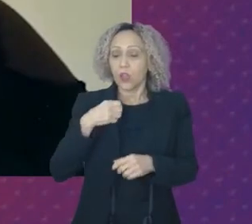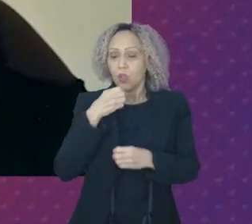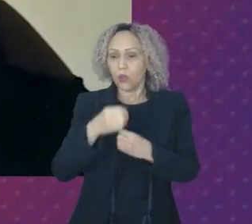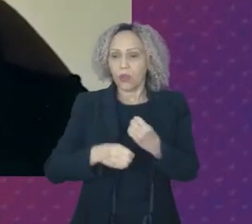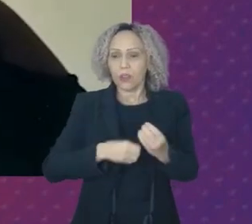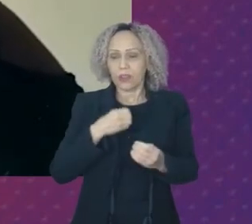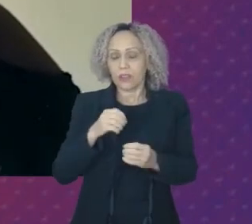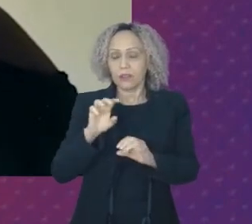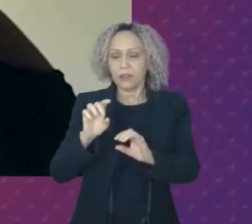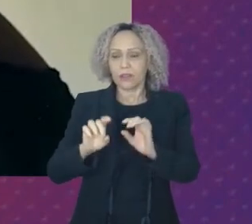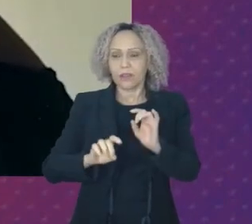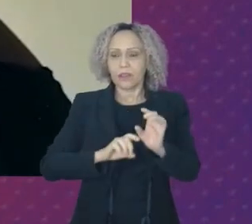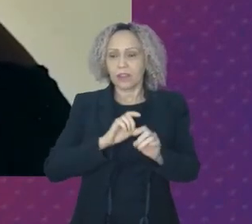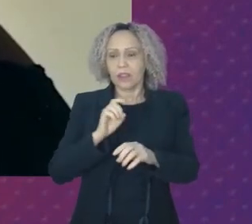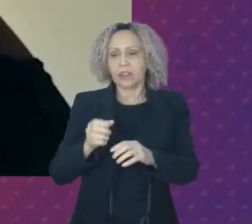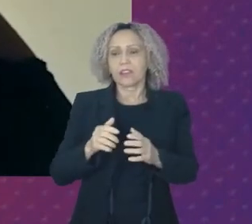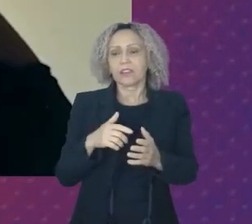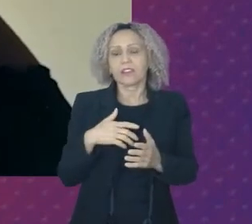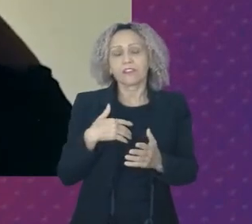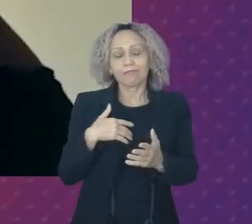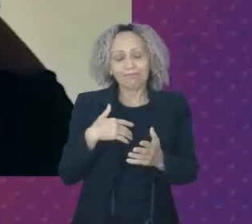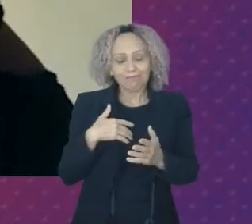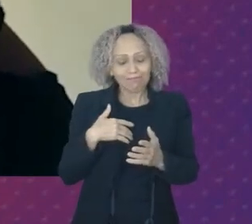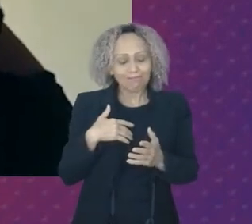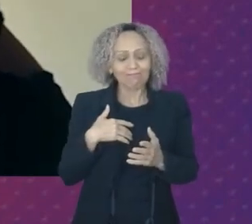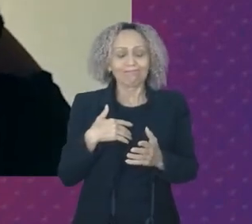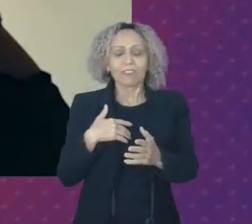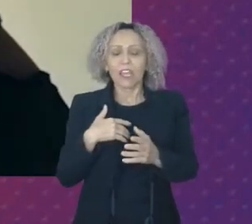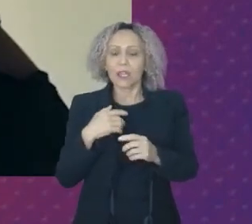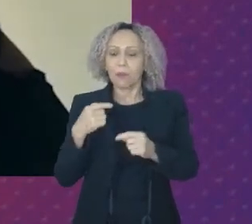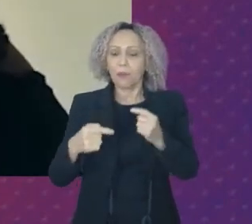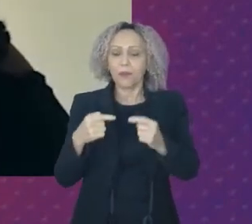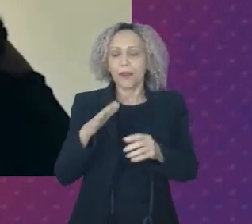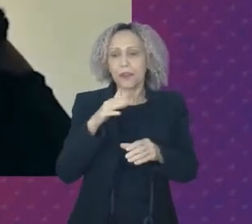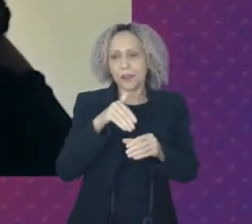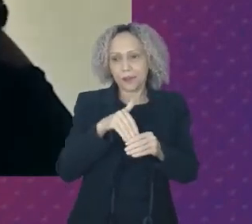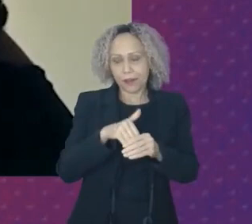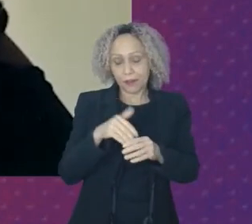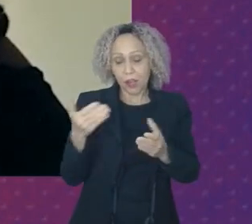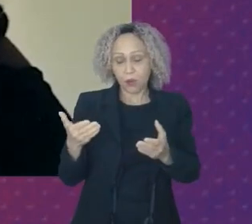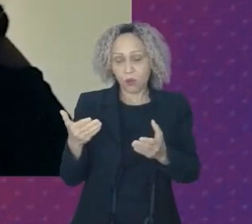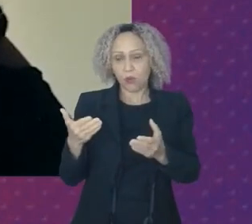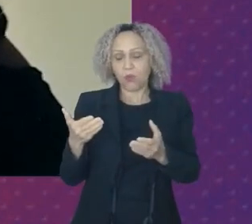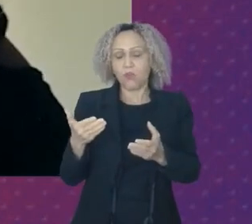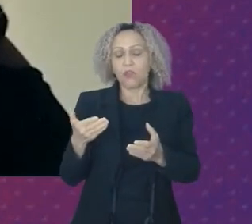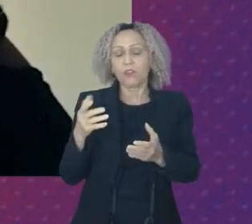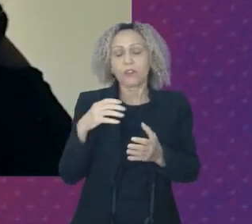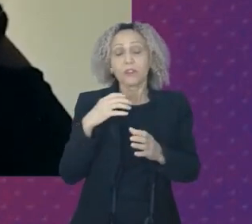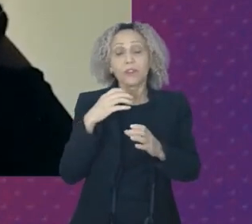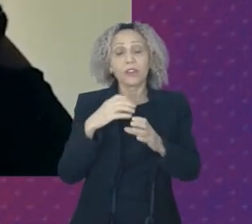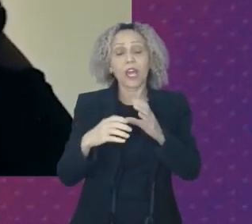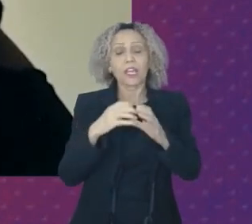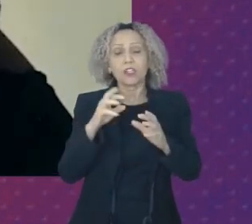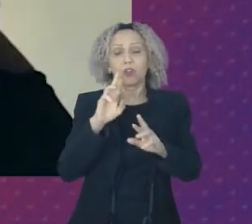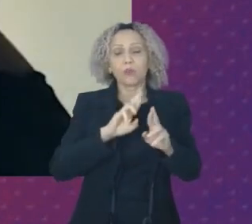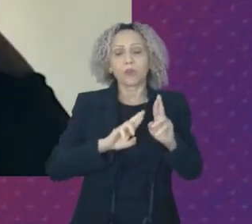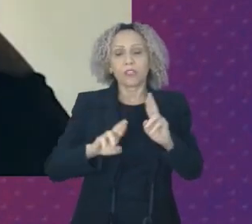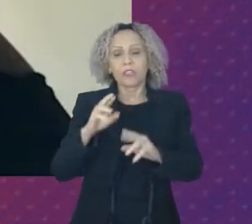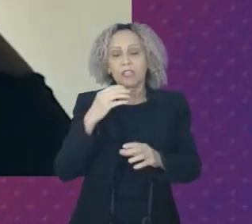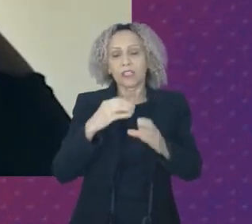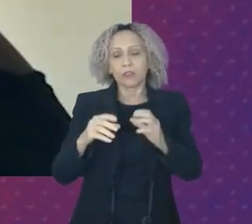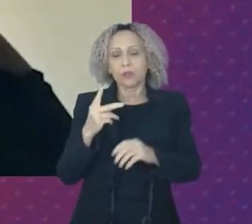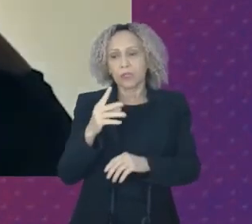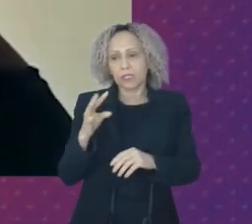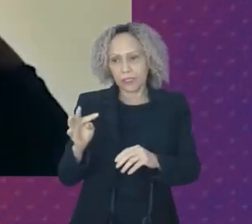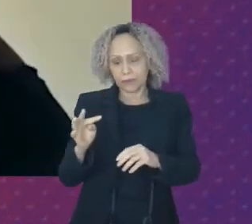eleitoral e também, nesse momento, secretária nacional da Juventude do PT. Hoje eu vim aqui falar com vocês um pouco